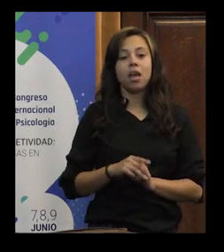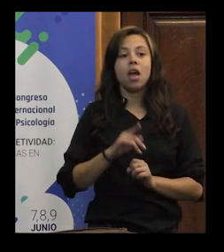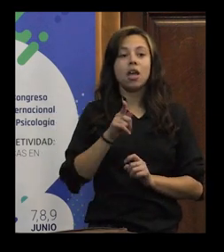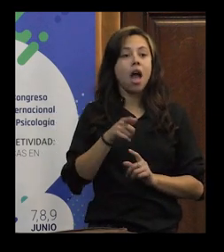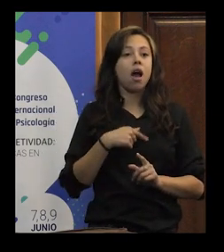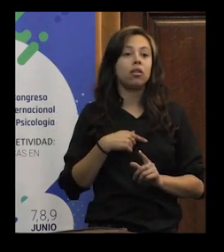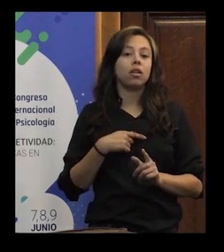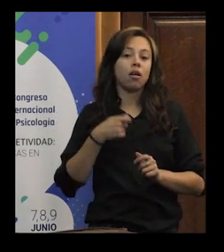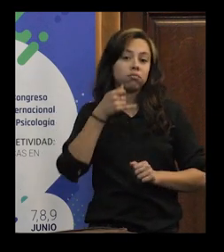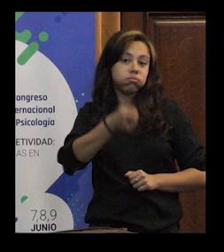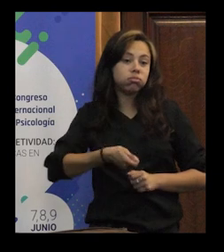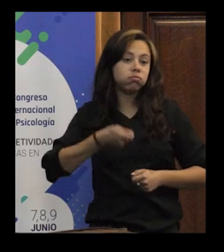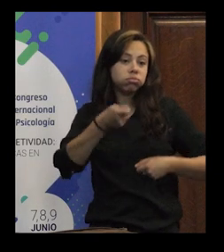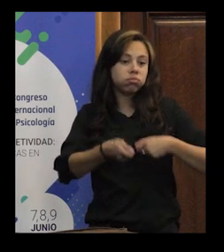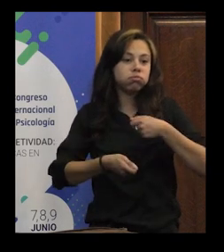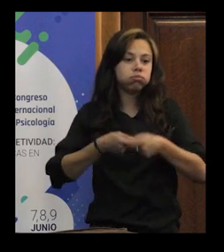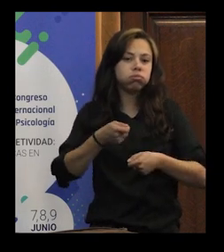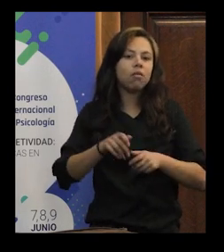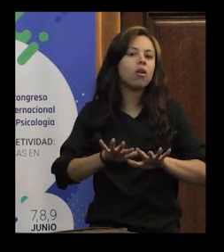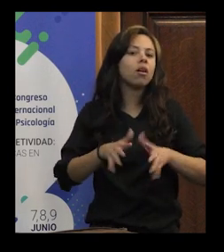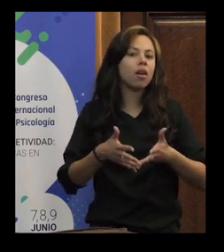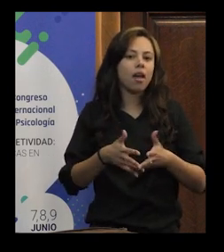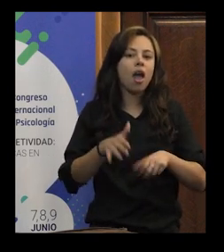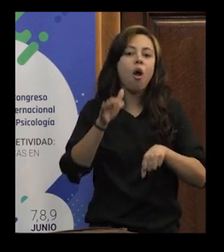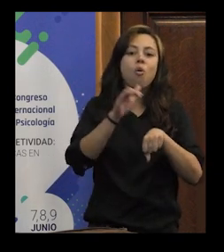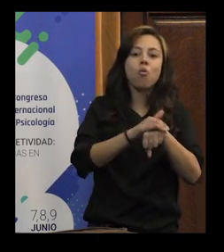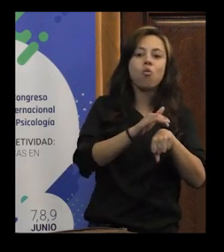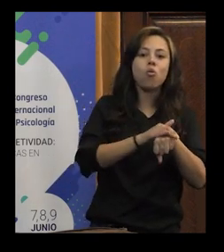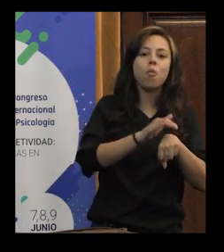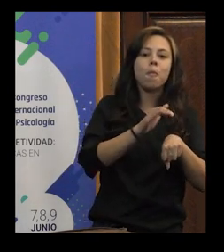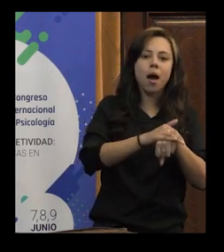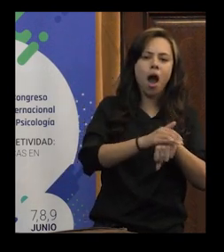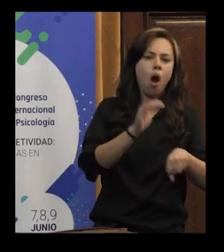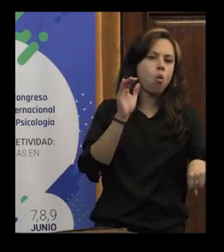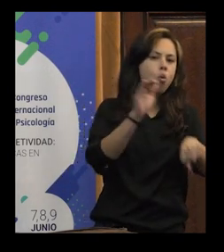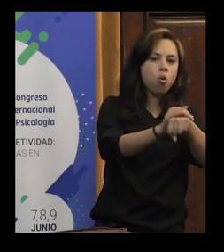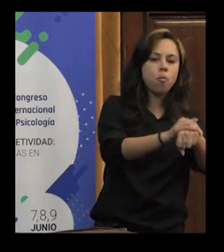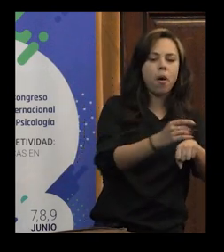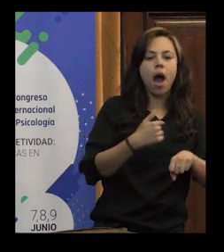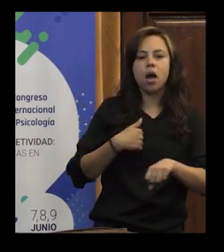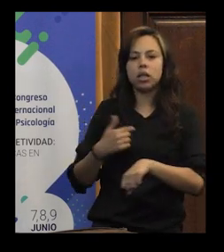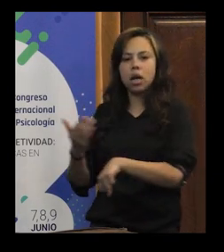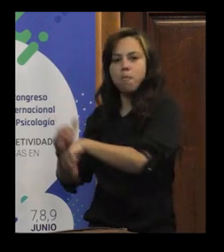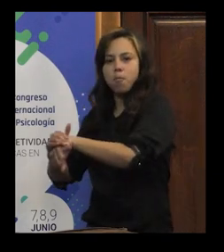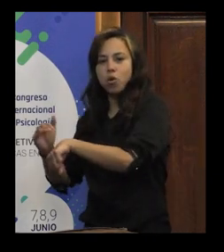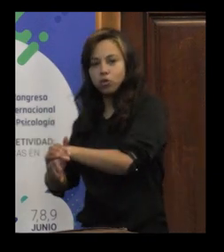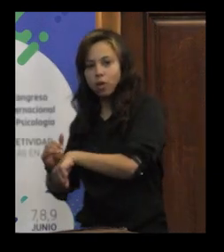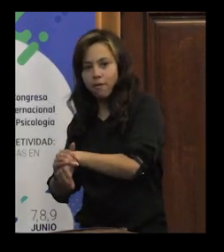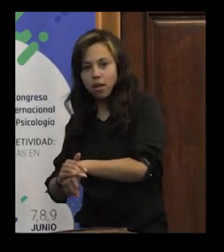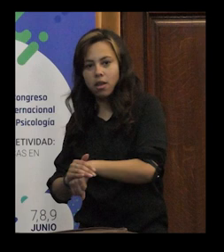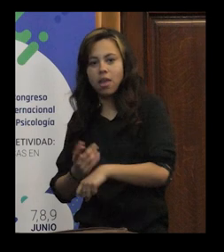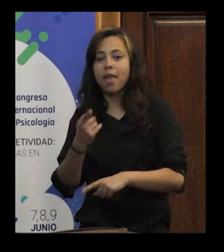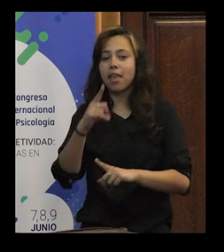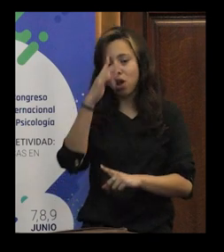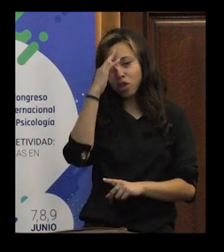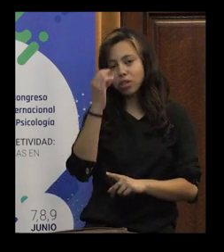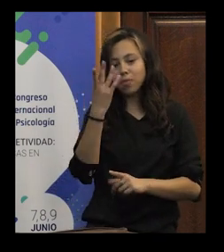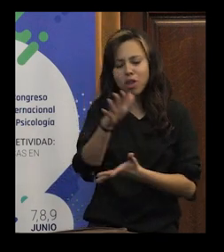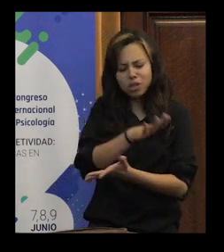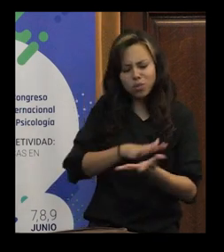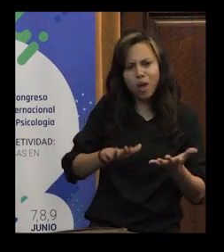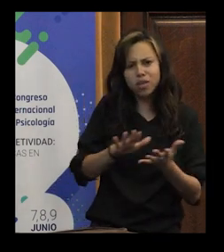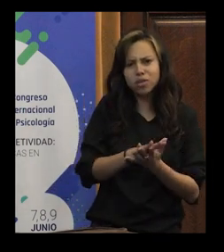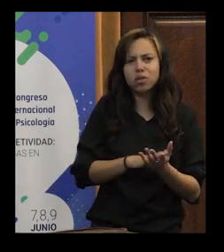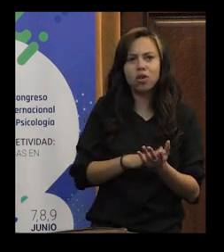Abordarei la culpa y la responsabilidad como efectos de posiciones de persona que